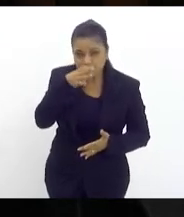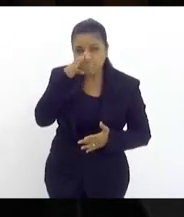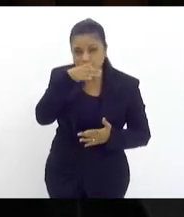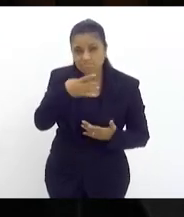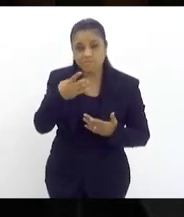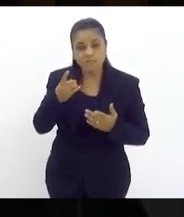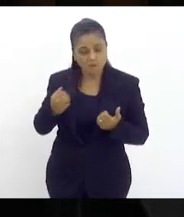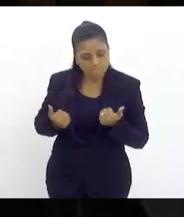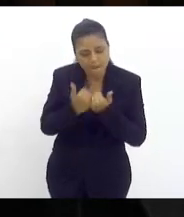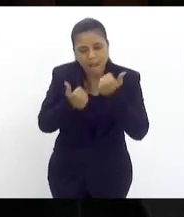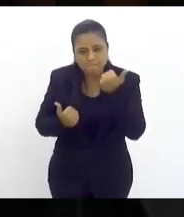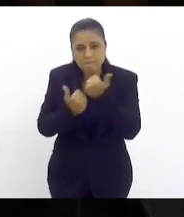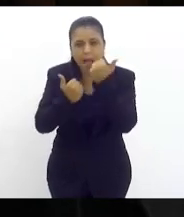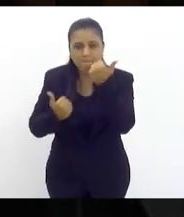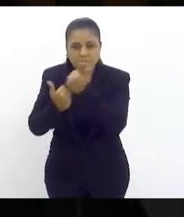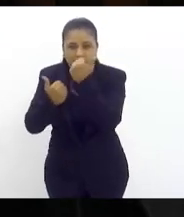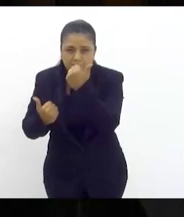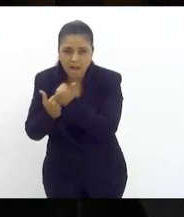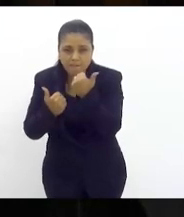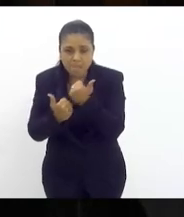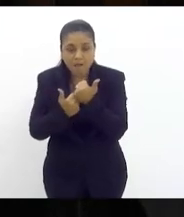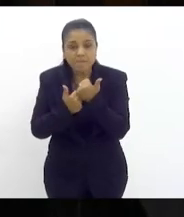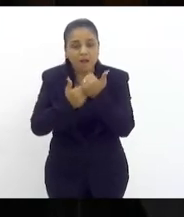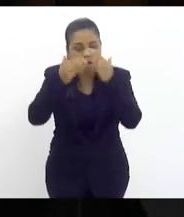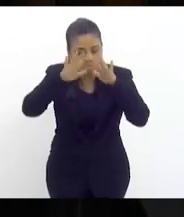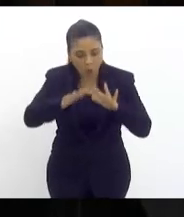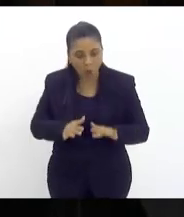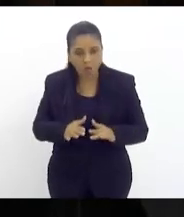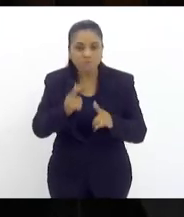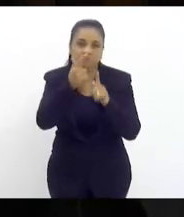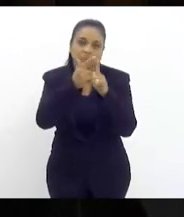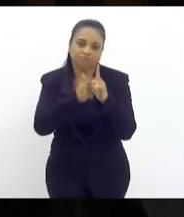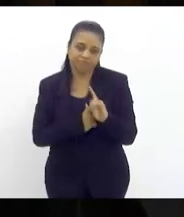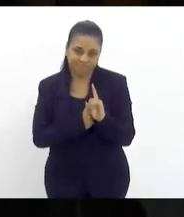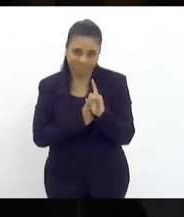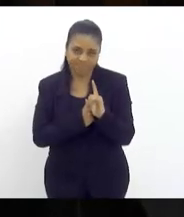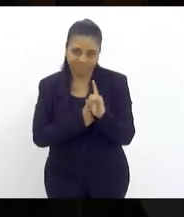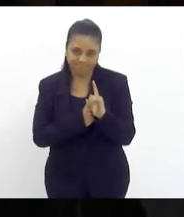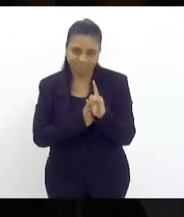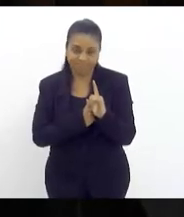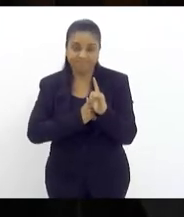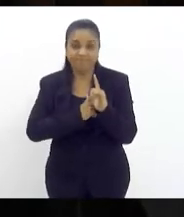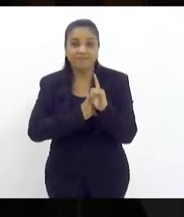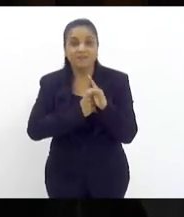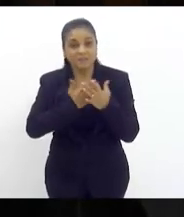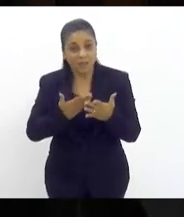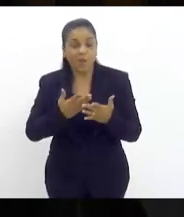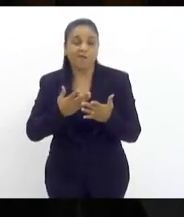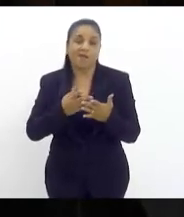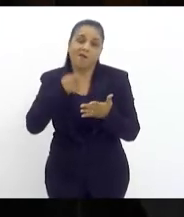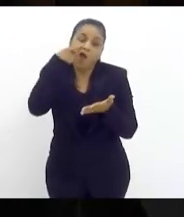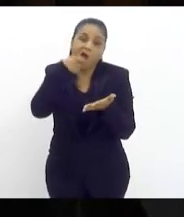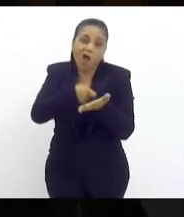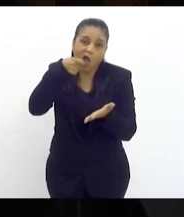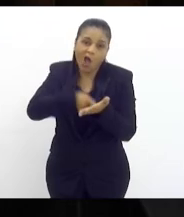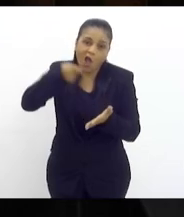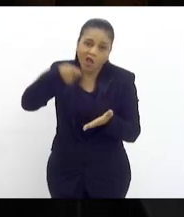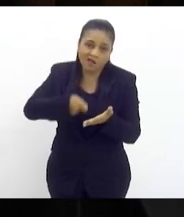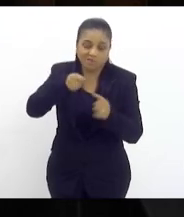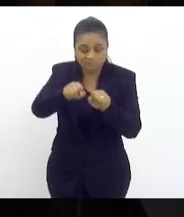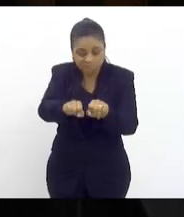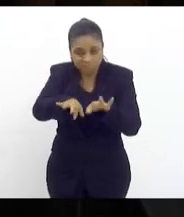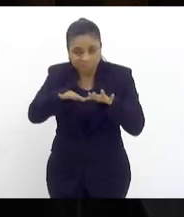associarem a esse tema de redução do serviço da dívida. E eu acho que esse é um dos deveres do